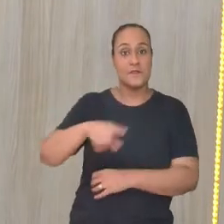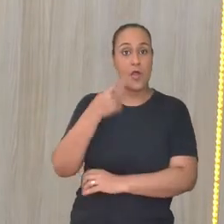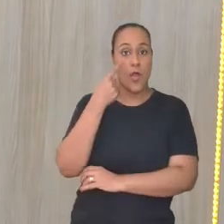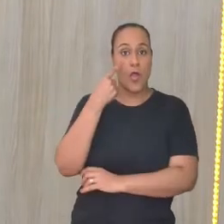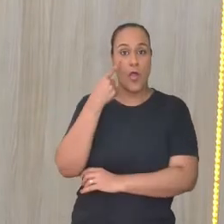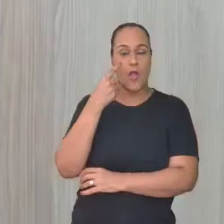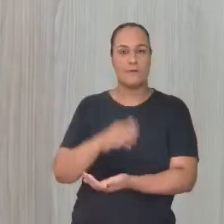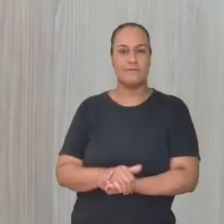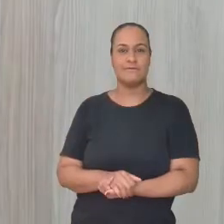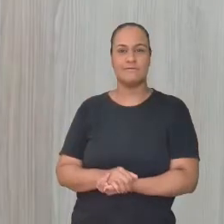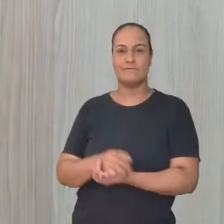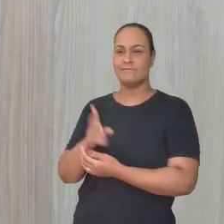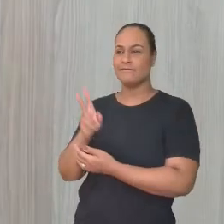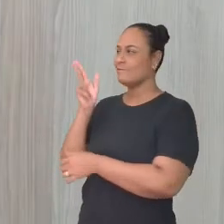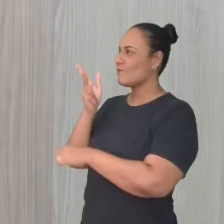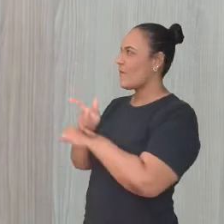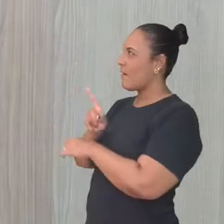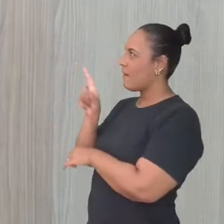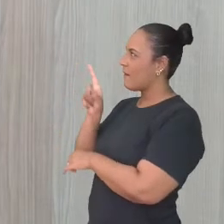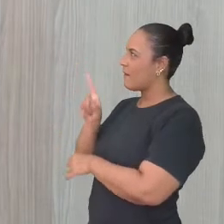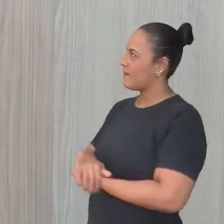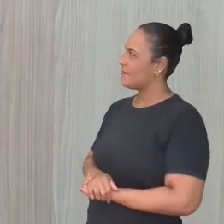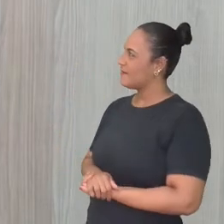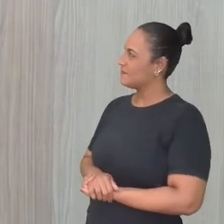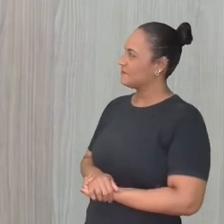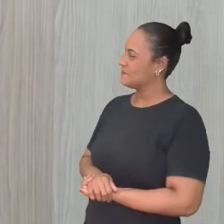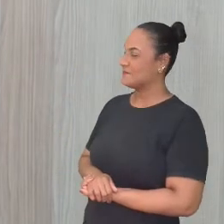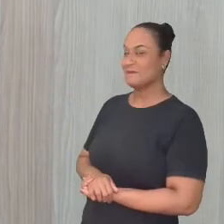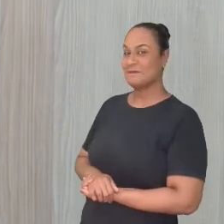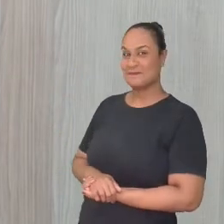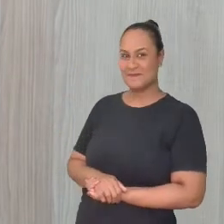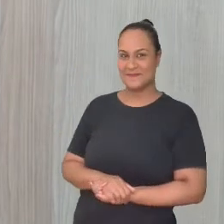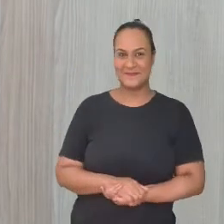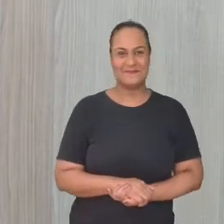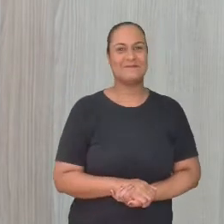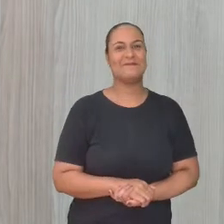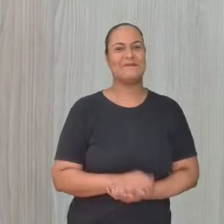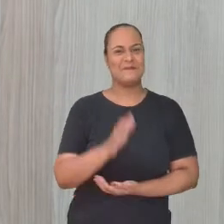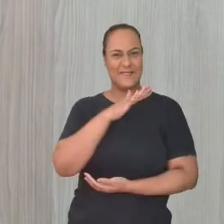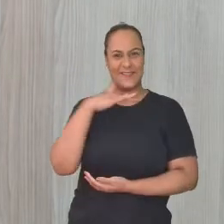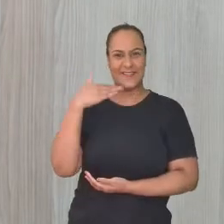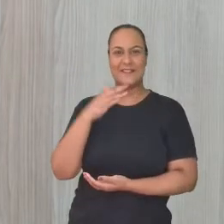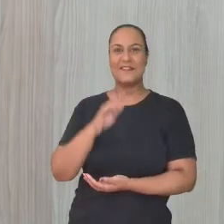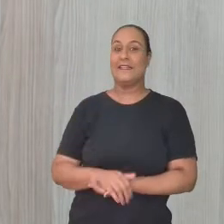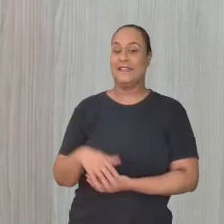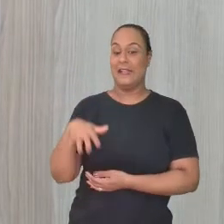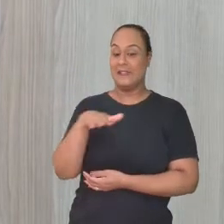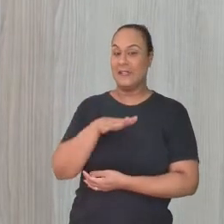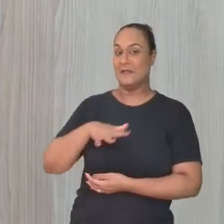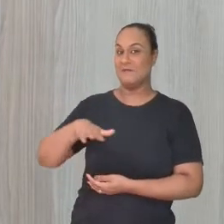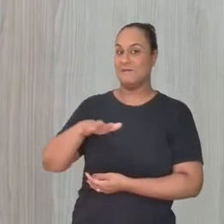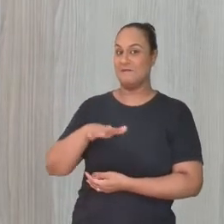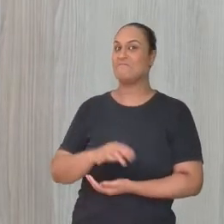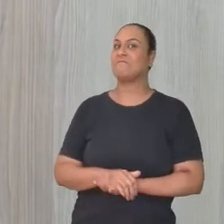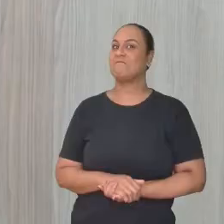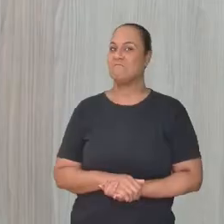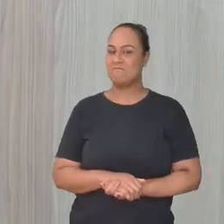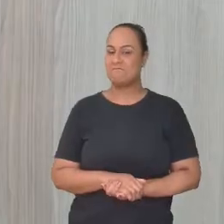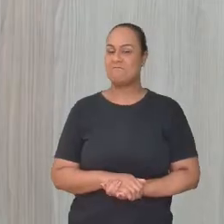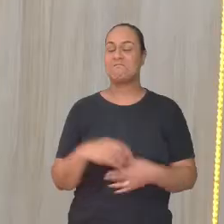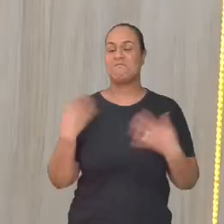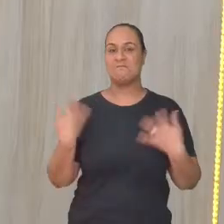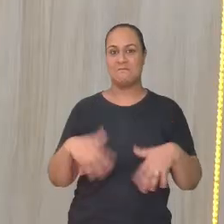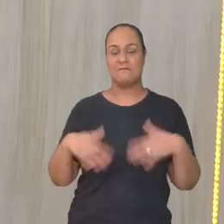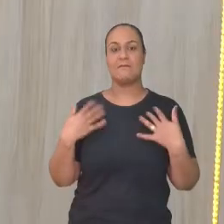só, dá um close nele, porque, olha... Ah, menino, tem até cenário aqui hoje, hein, professora? Tem